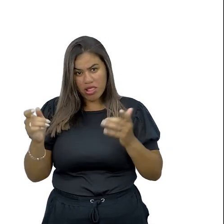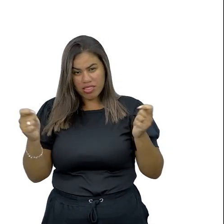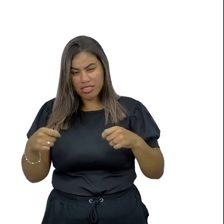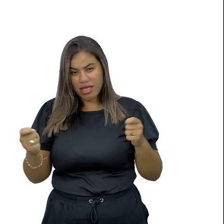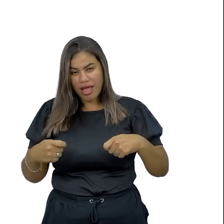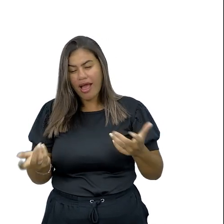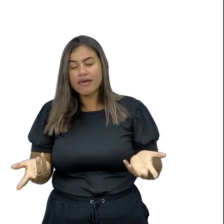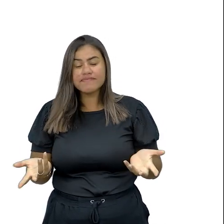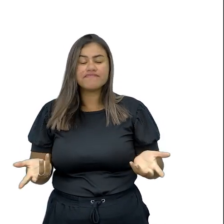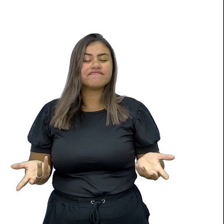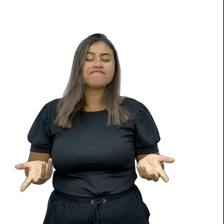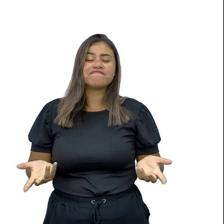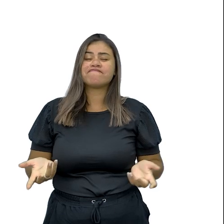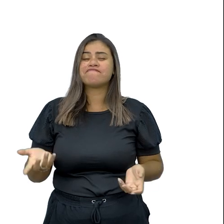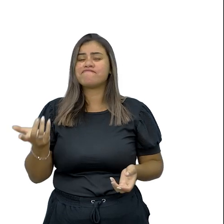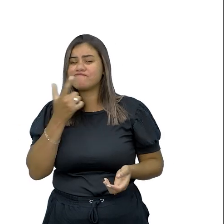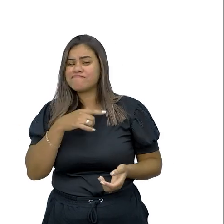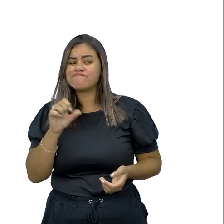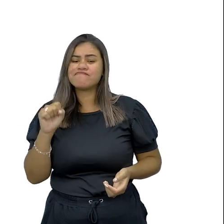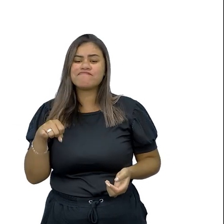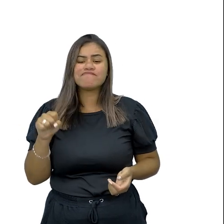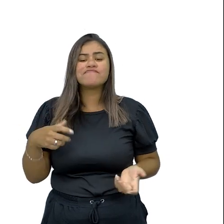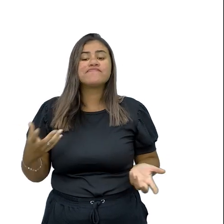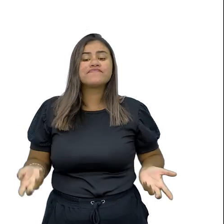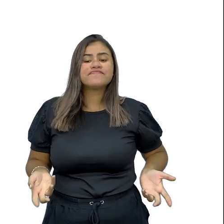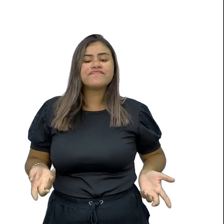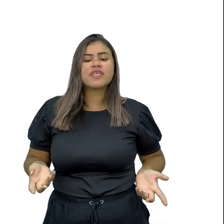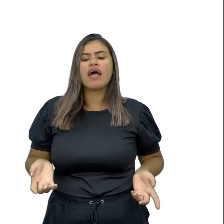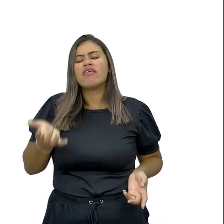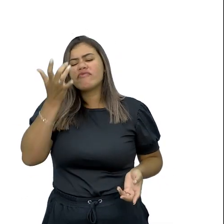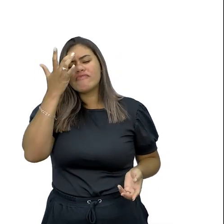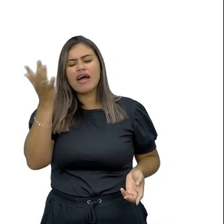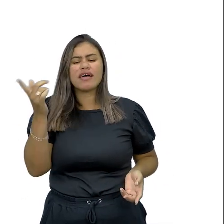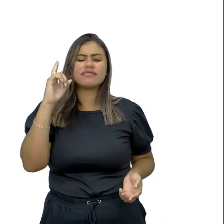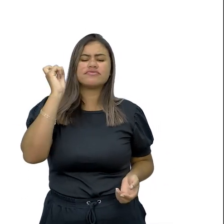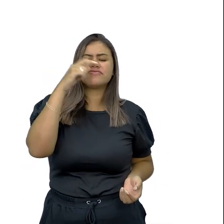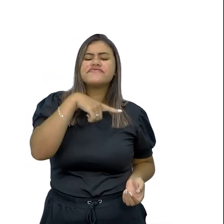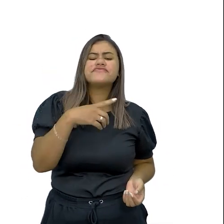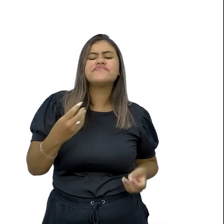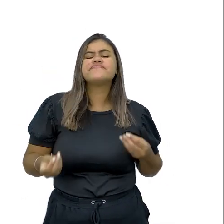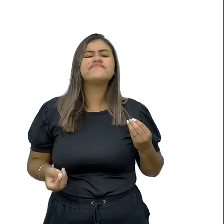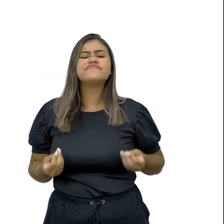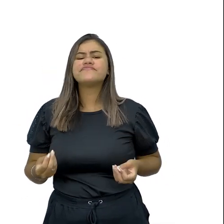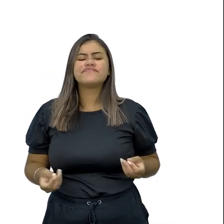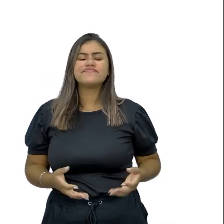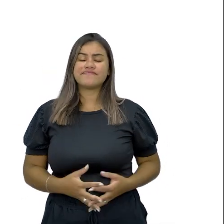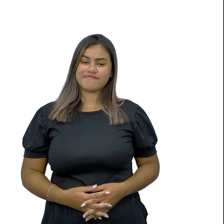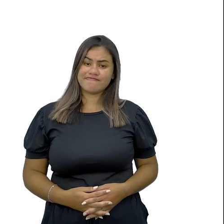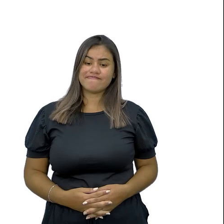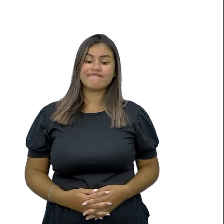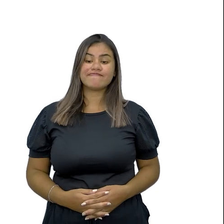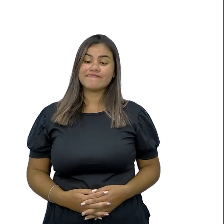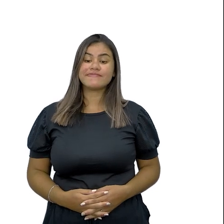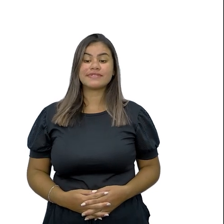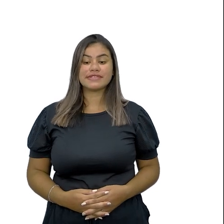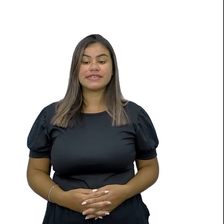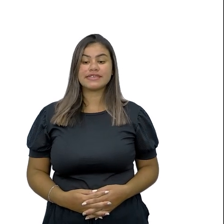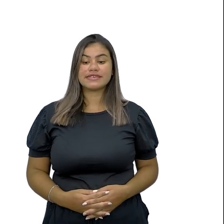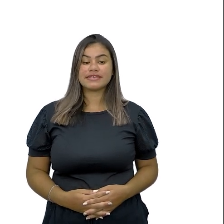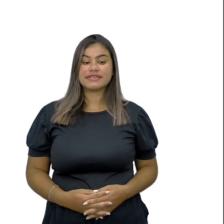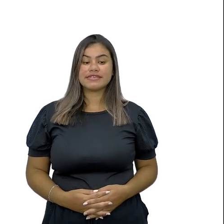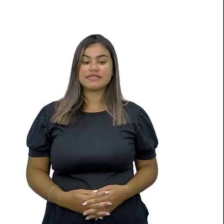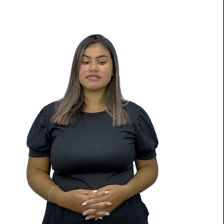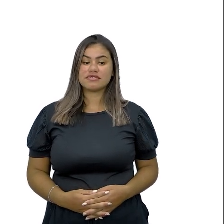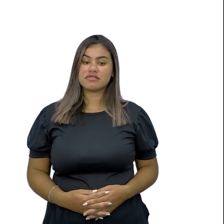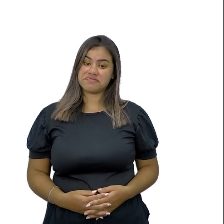Será que é mesmo? É difícil? É fácil? Caramba,